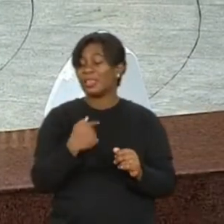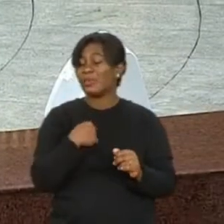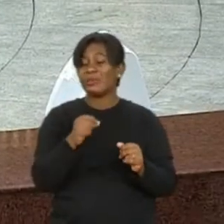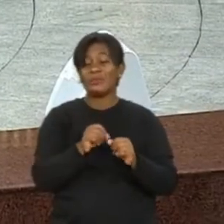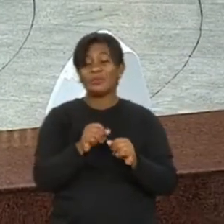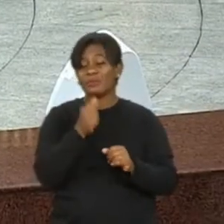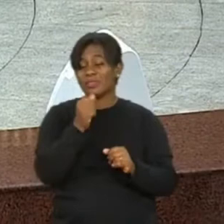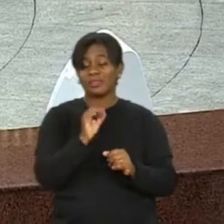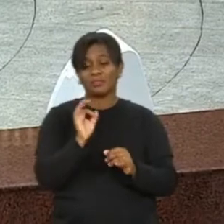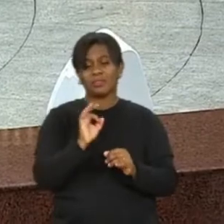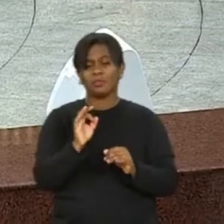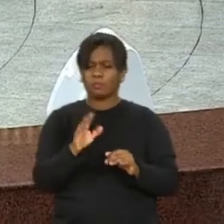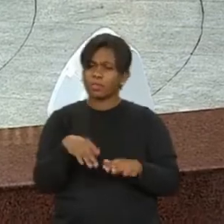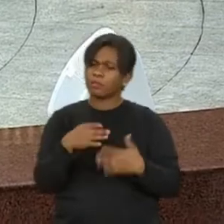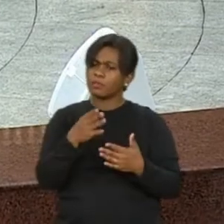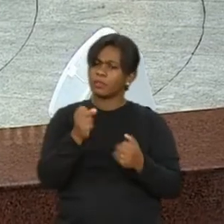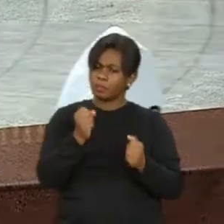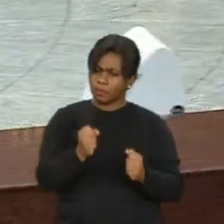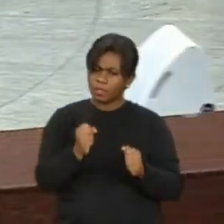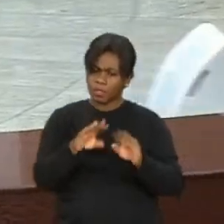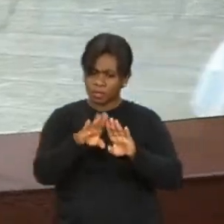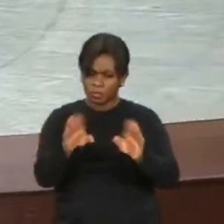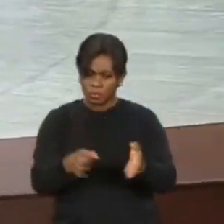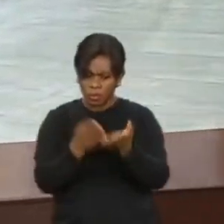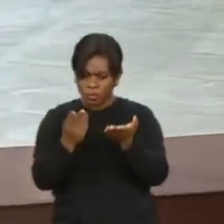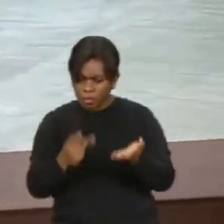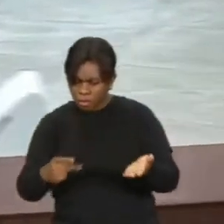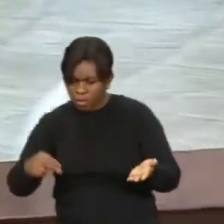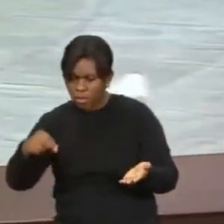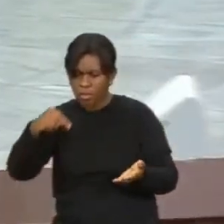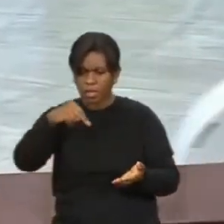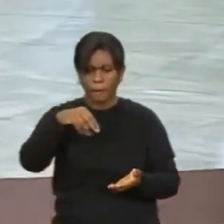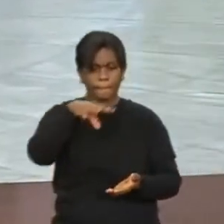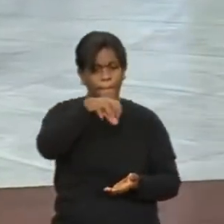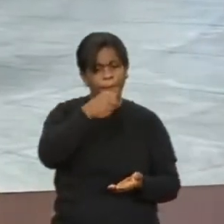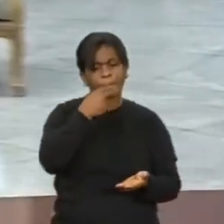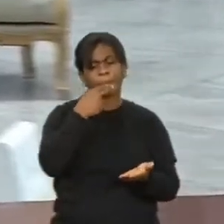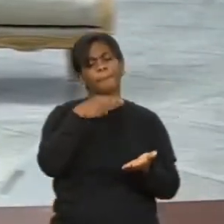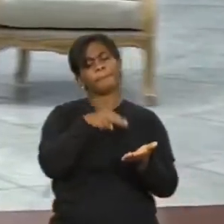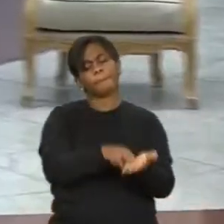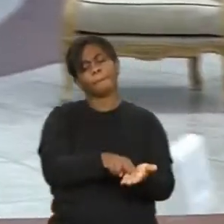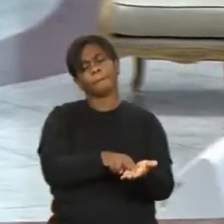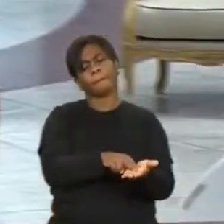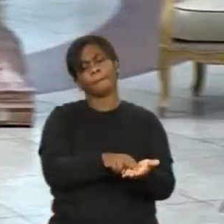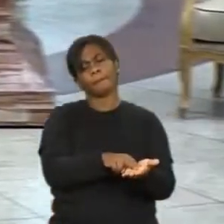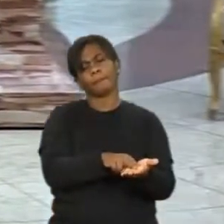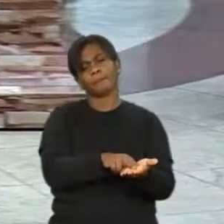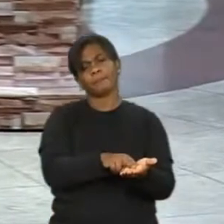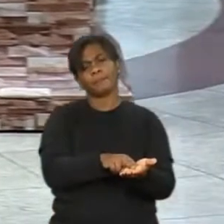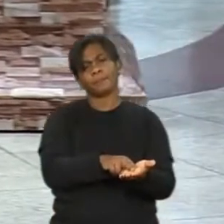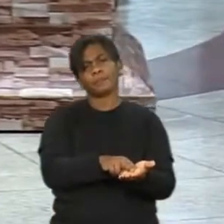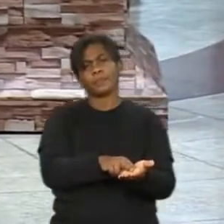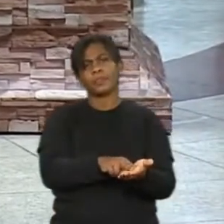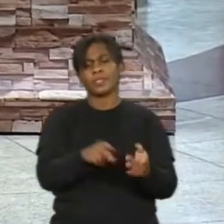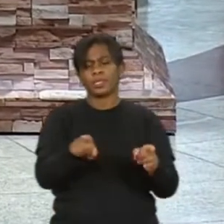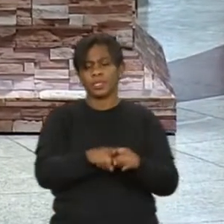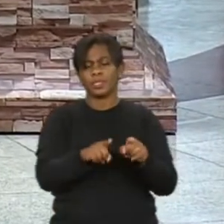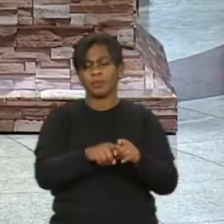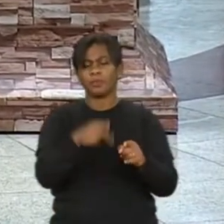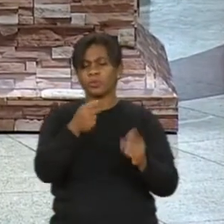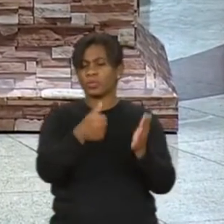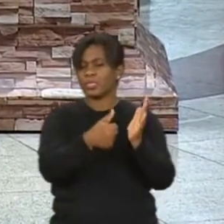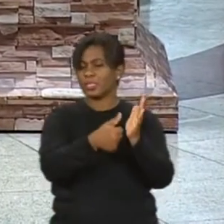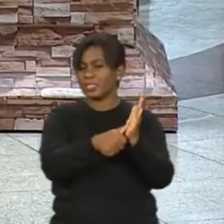sacrifício, você vai poder subir no altar, você vai pegar o seu envelope e vai pegar a sua